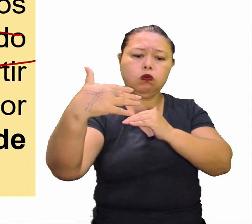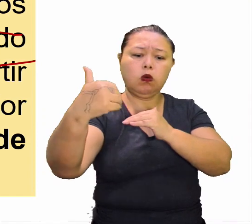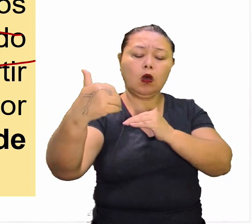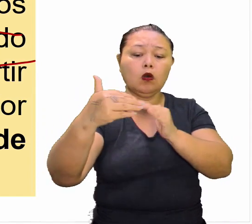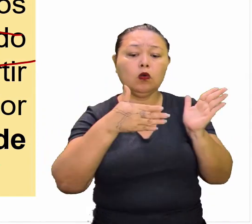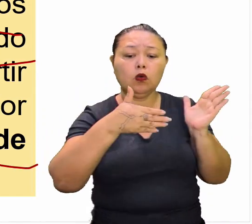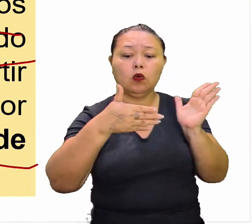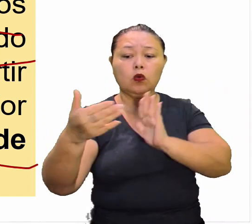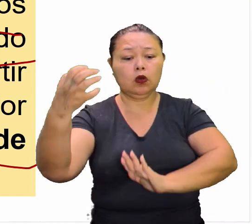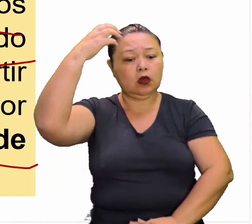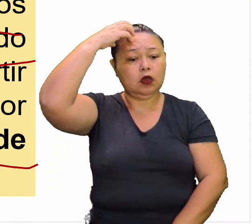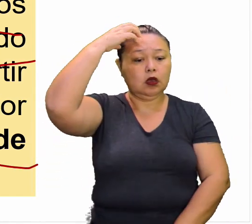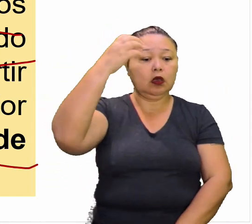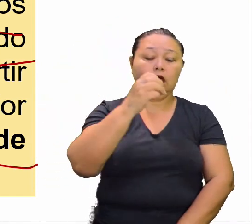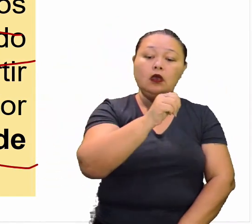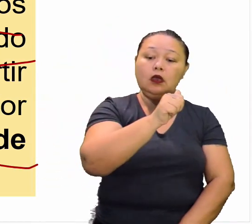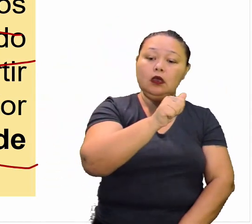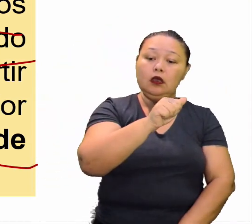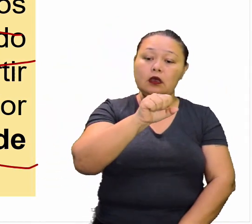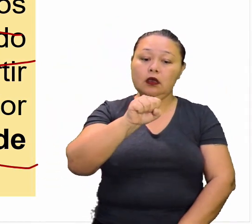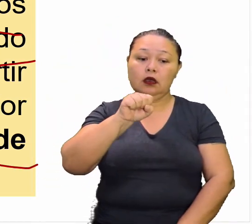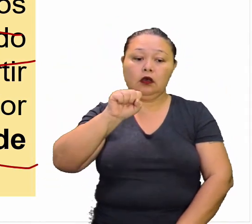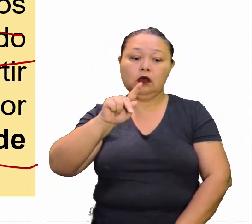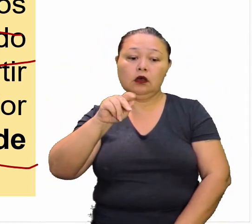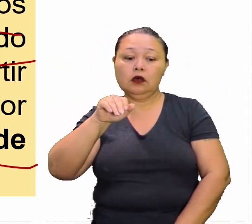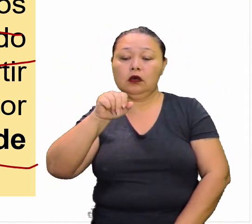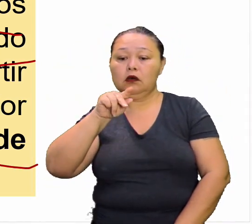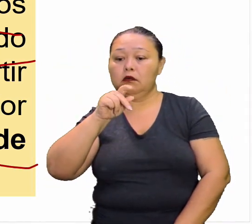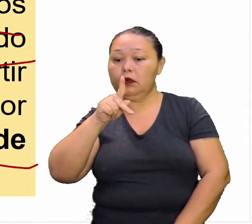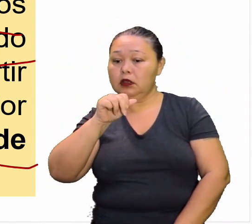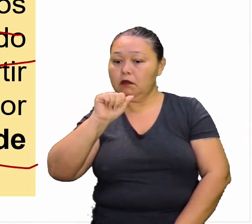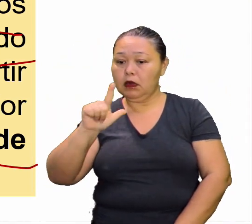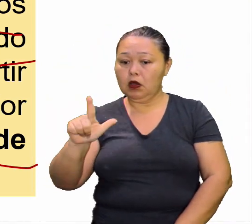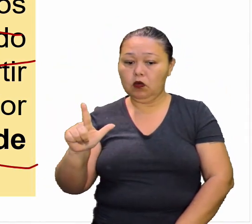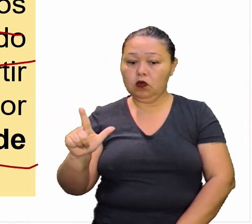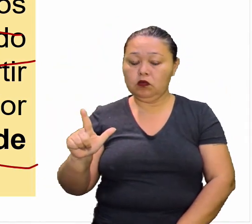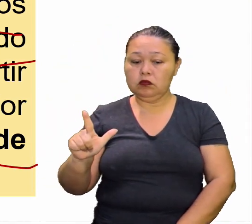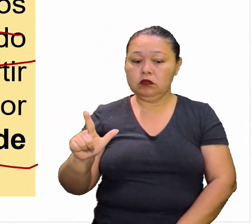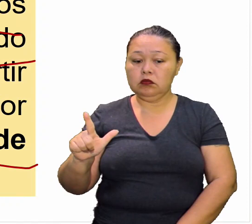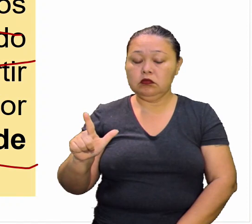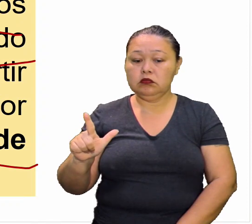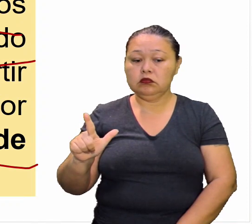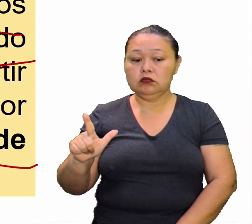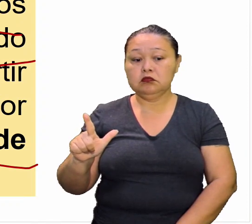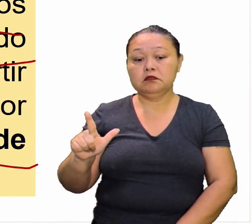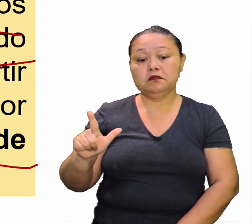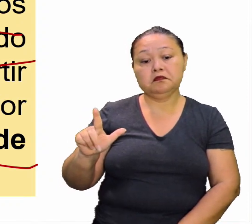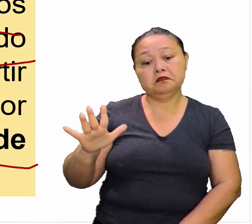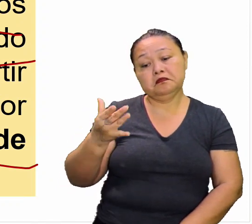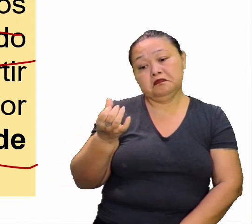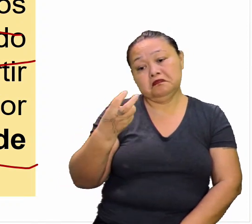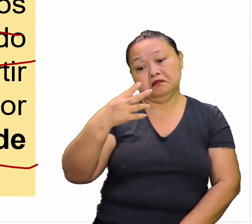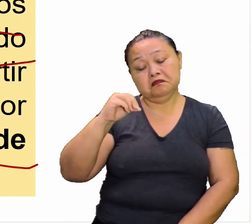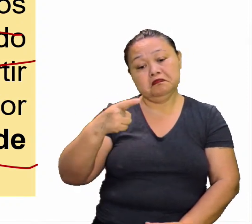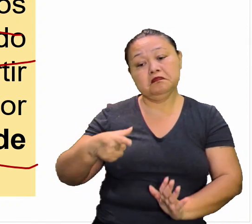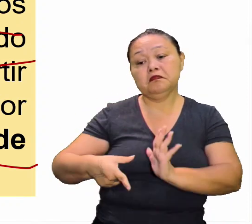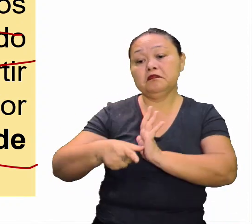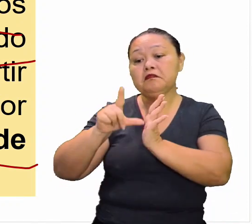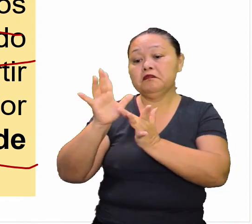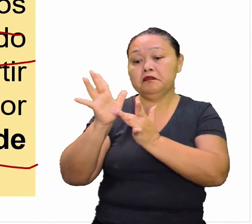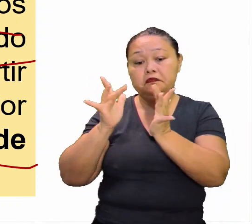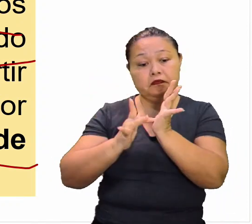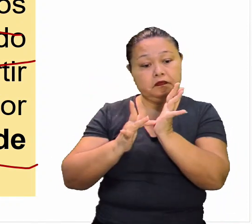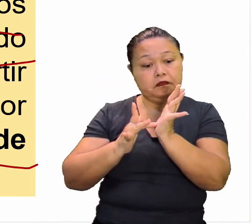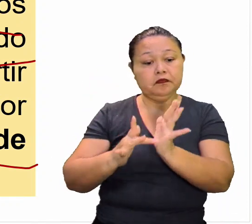prosperidade durante o reinado de quem? De Assurbanipal. Isso até em 630